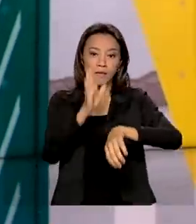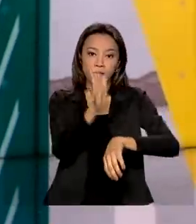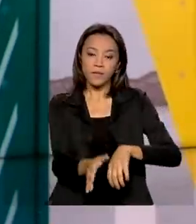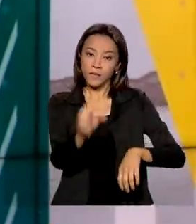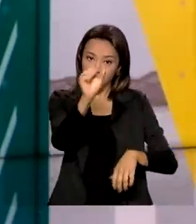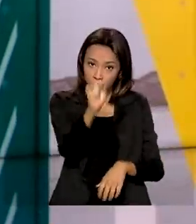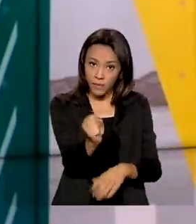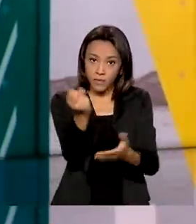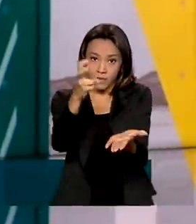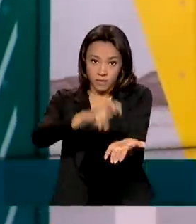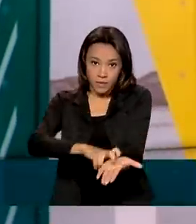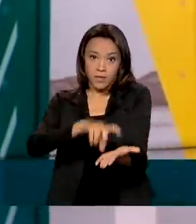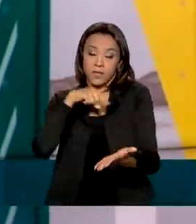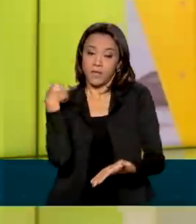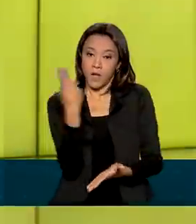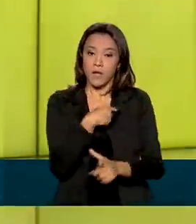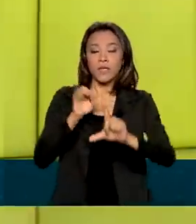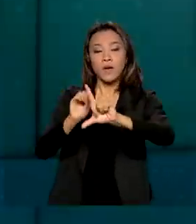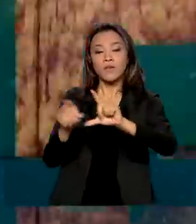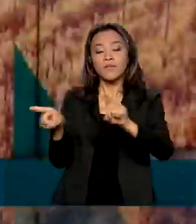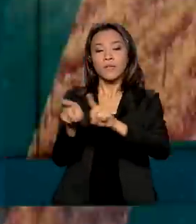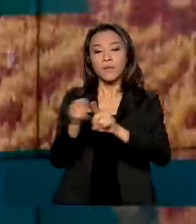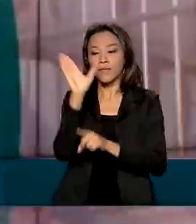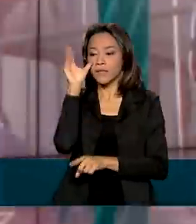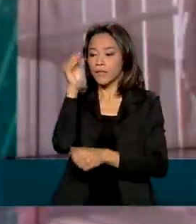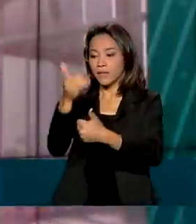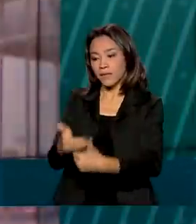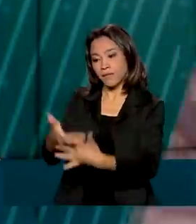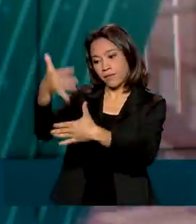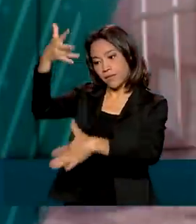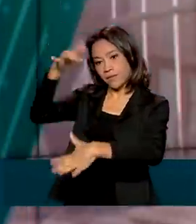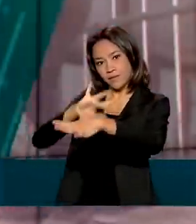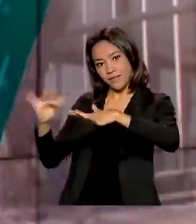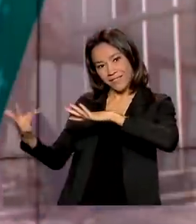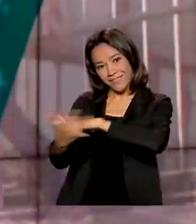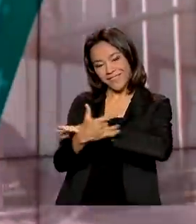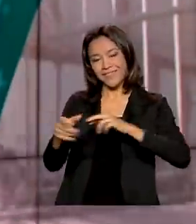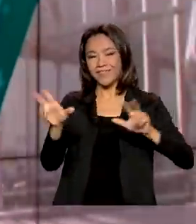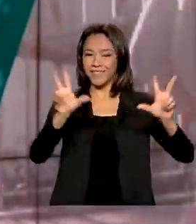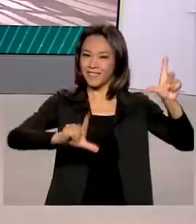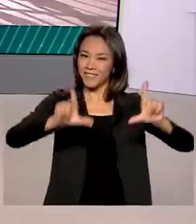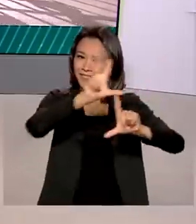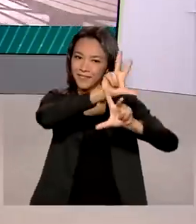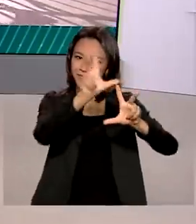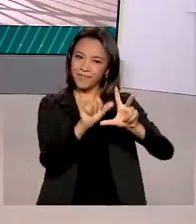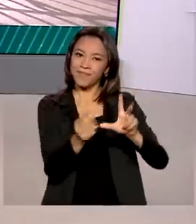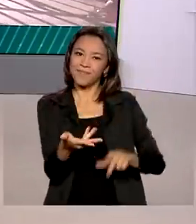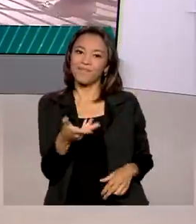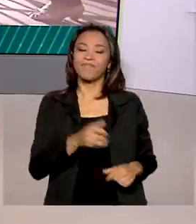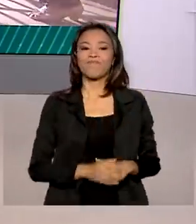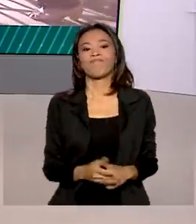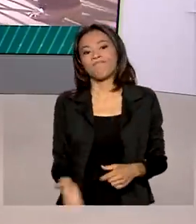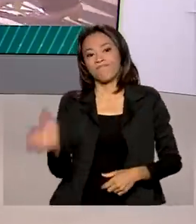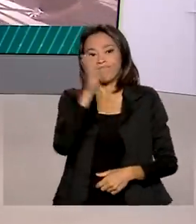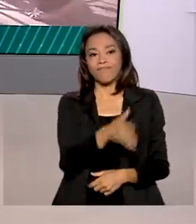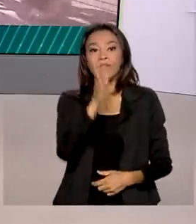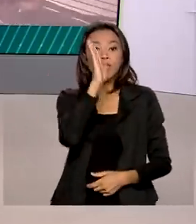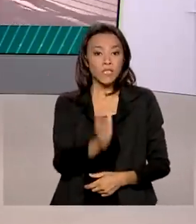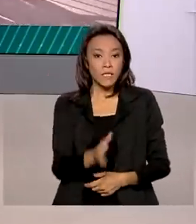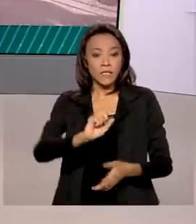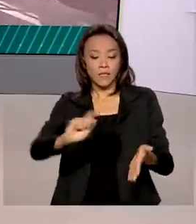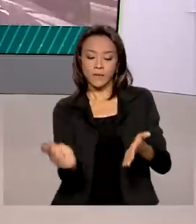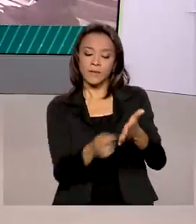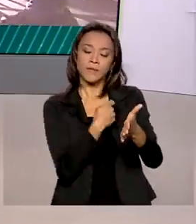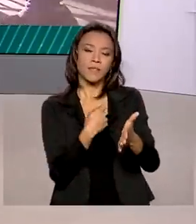Oito horas da manhã, estamos ao vivo também pelas redes sociais e TV Brasil. Foi sancionada pelo presidente